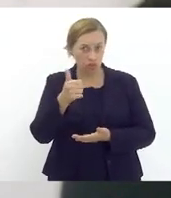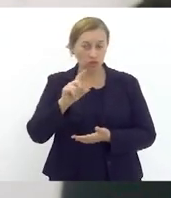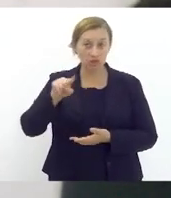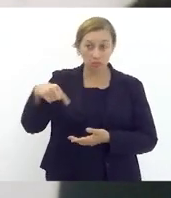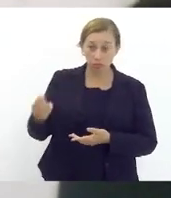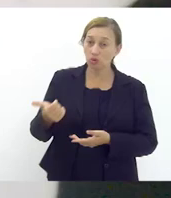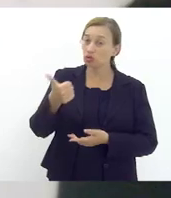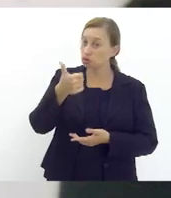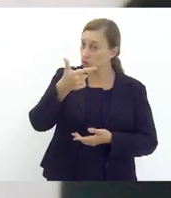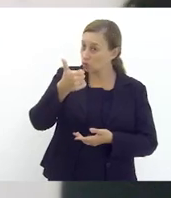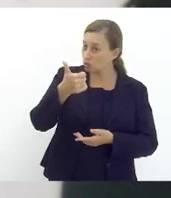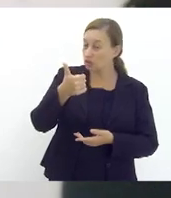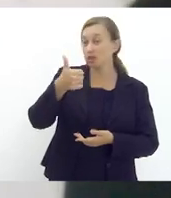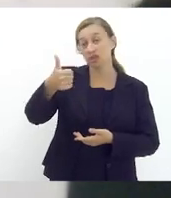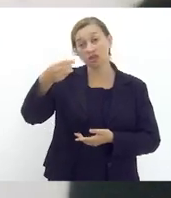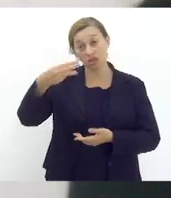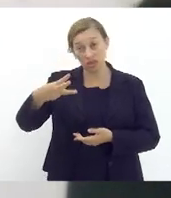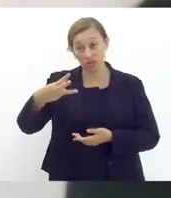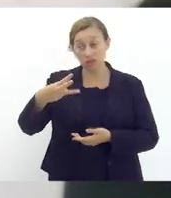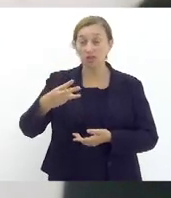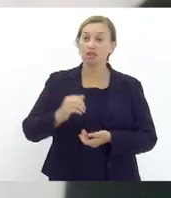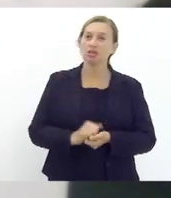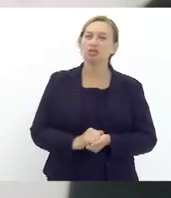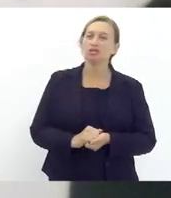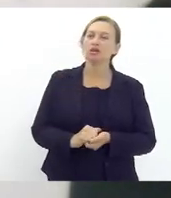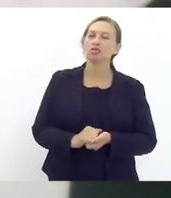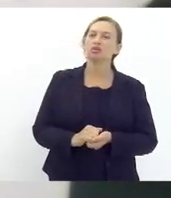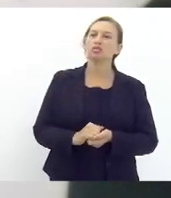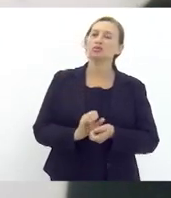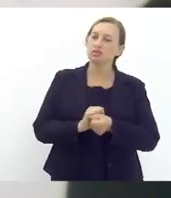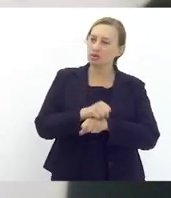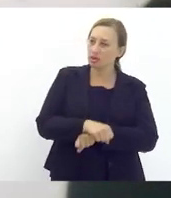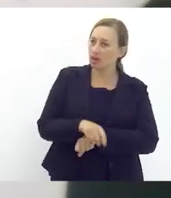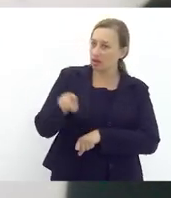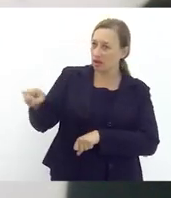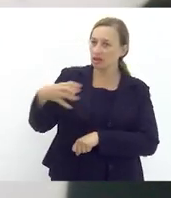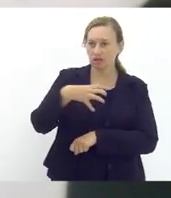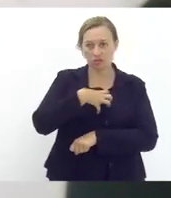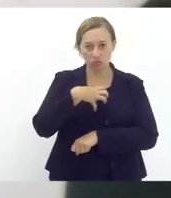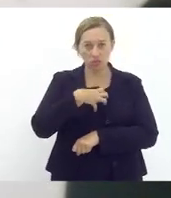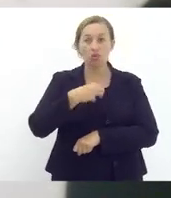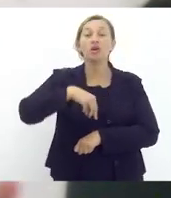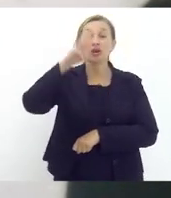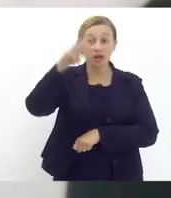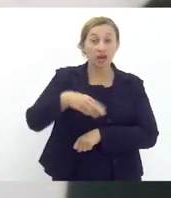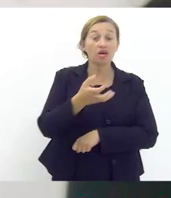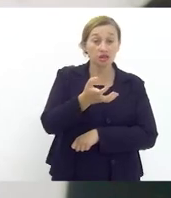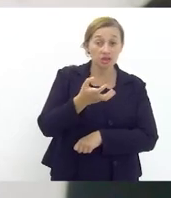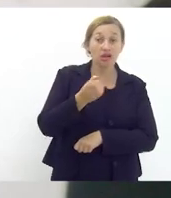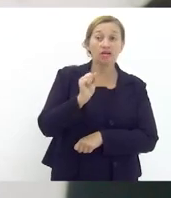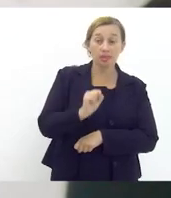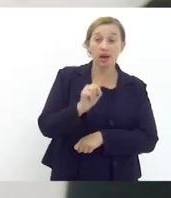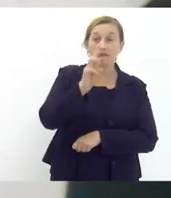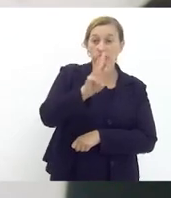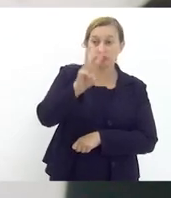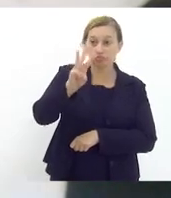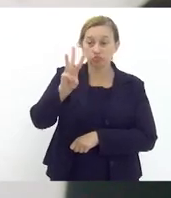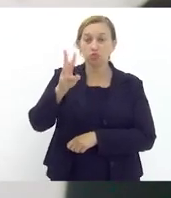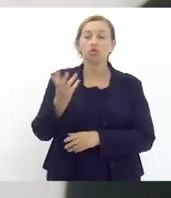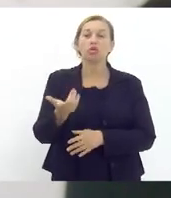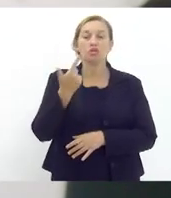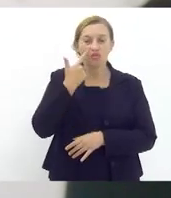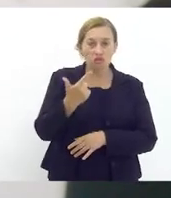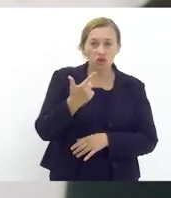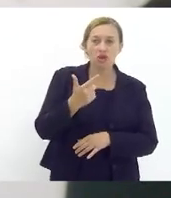nos dias 12 e 13 a gente fez até um seminário lá também Salvador quem quiser dar para acessar no YouTube O que foi